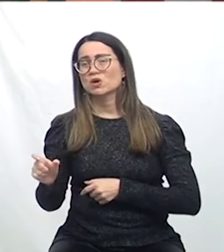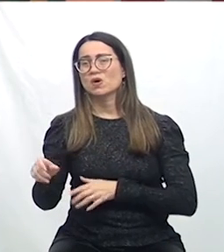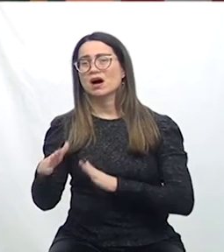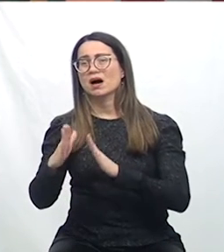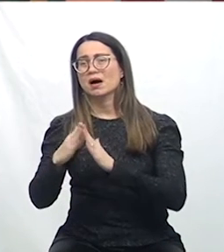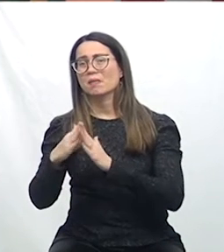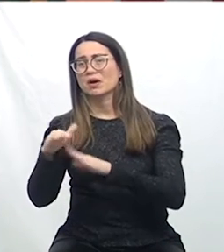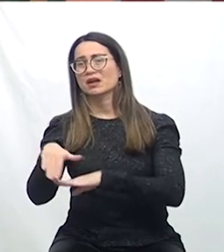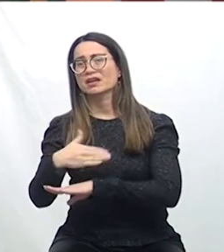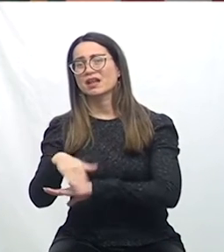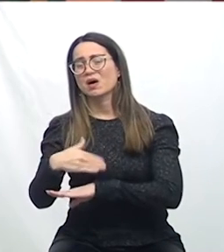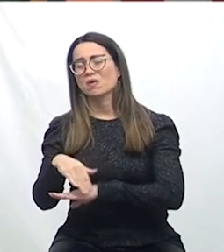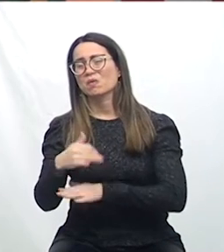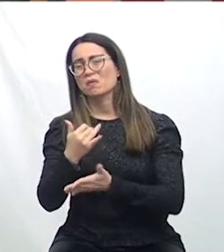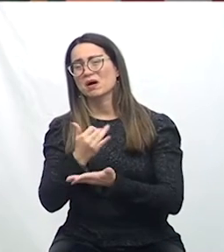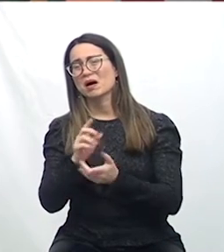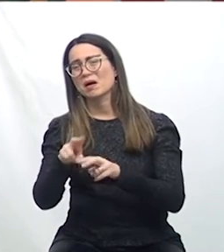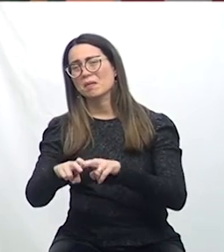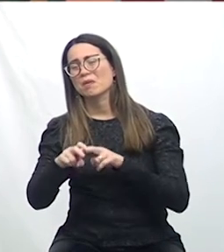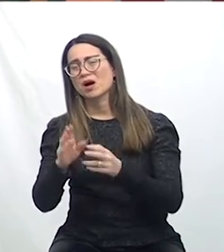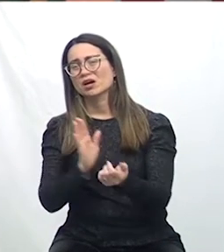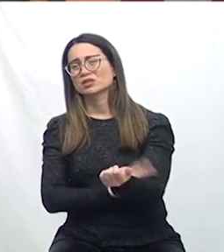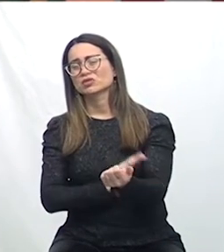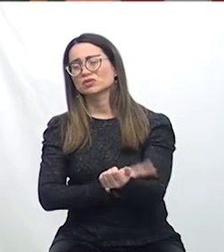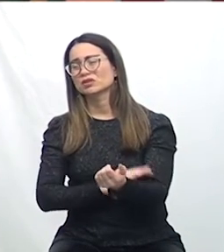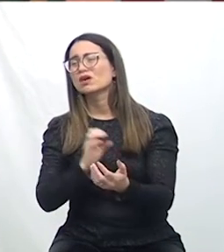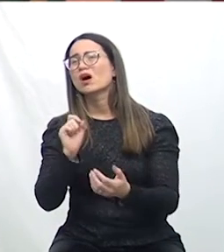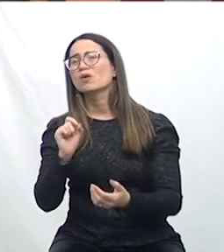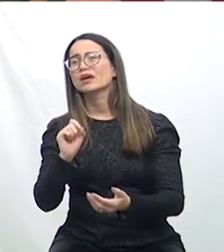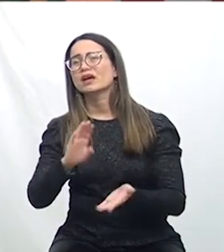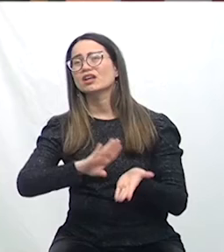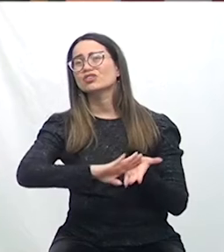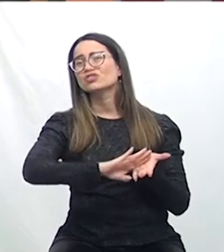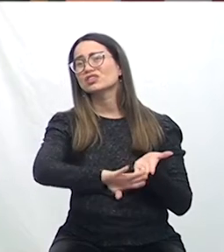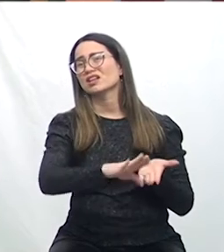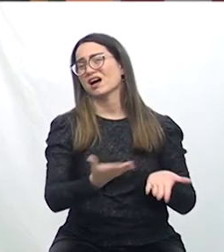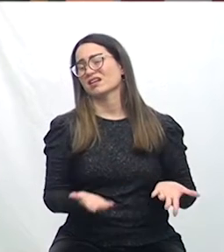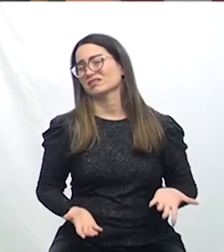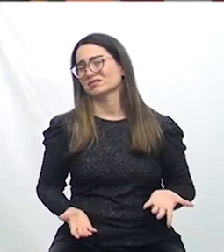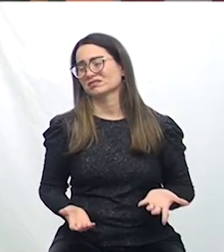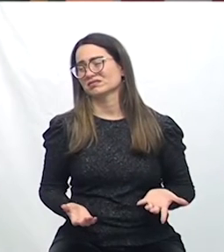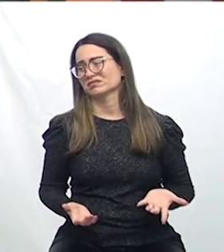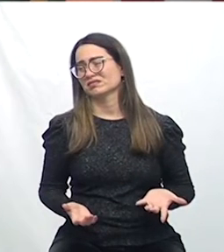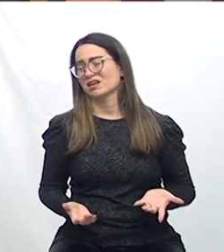e o pensamento, o propósito é salvar essas pessoas, porque